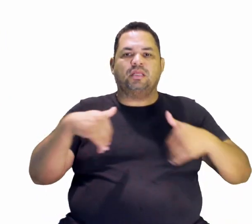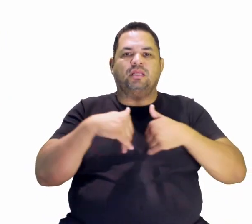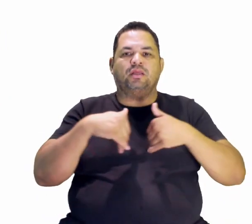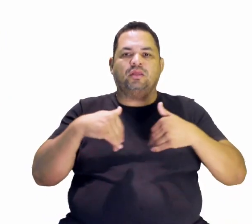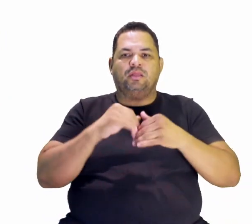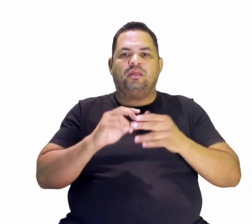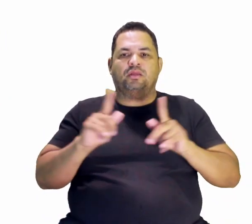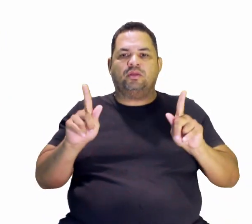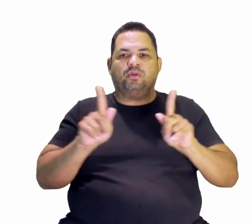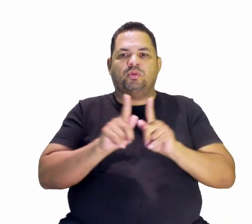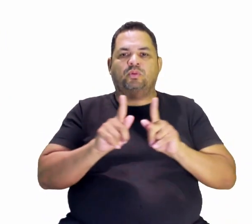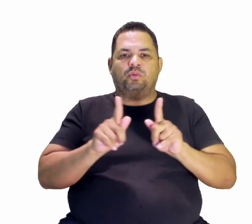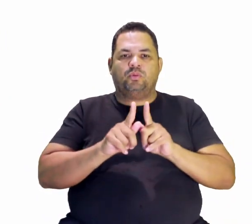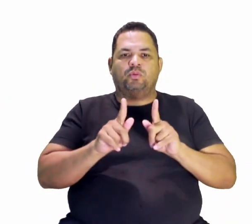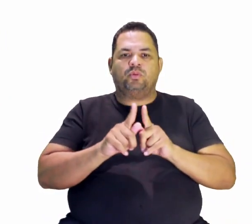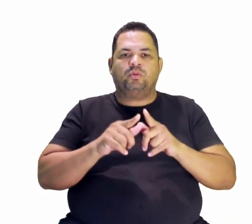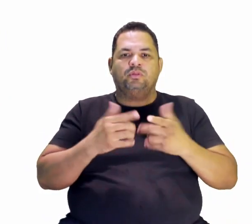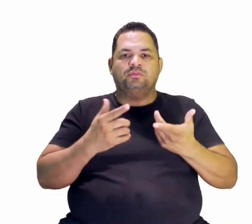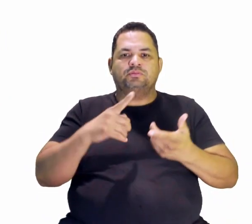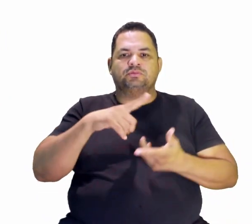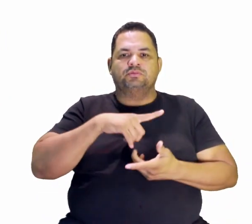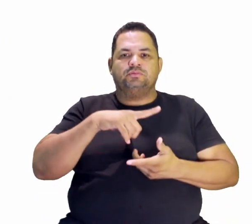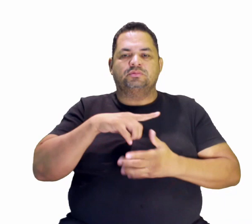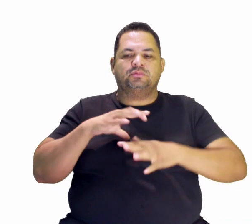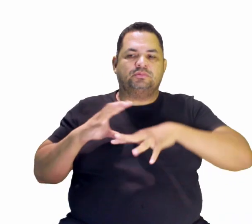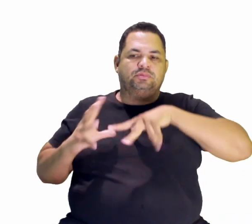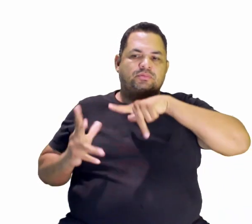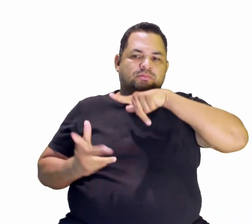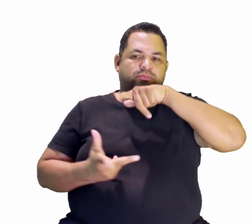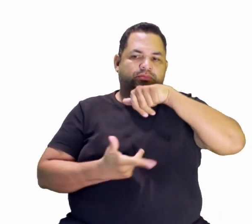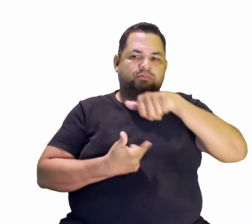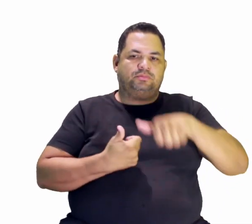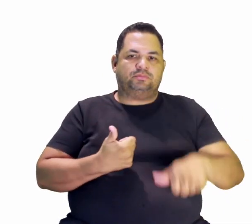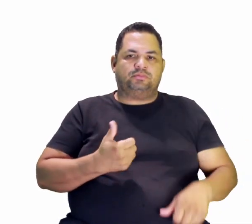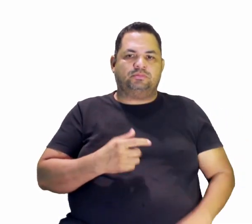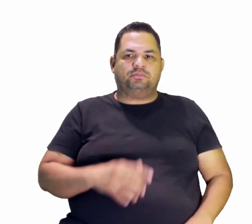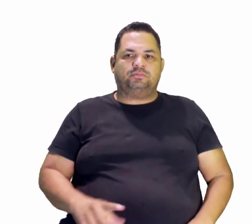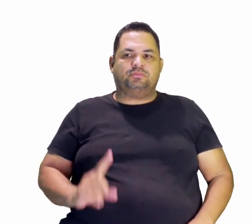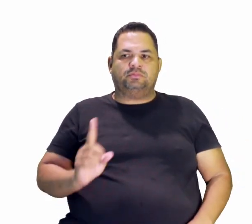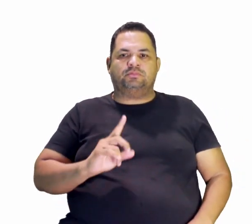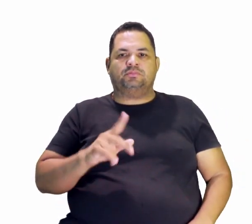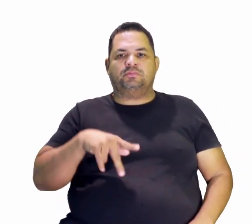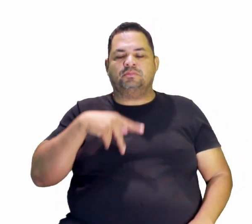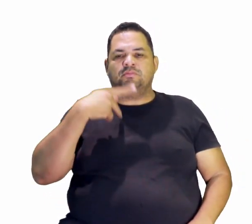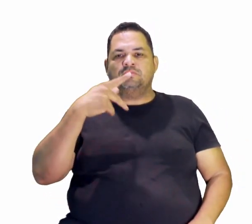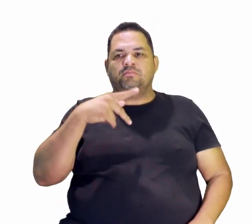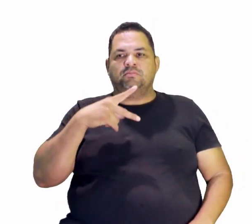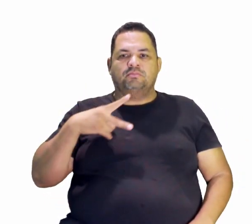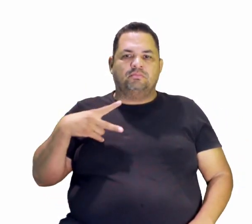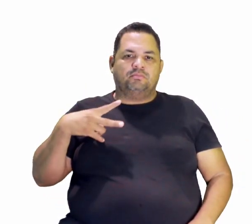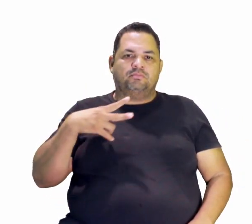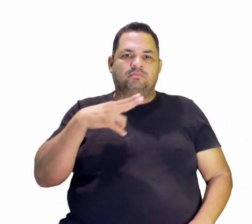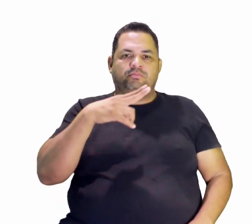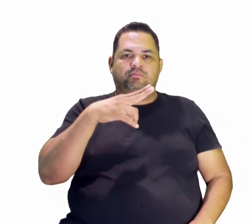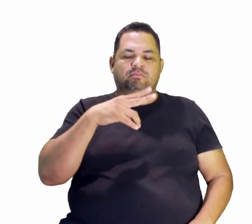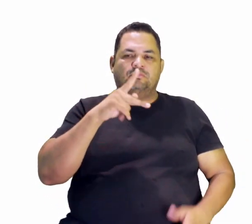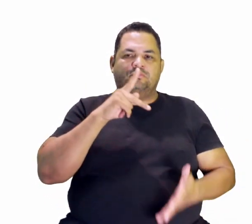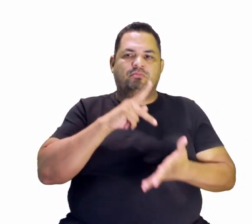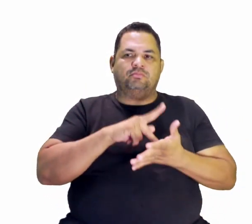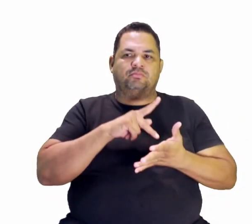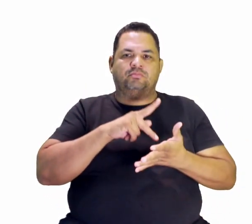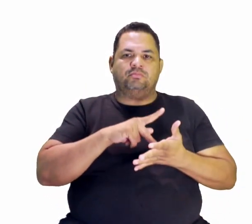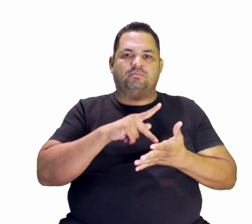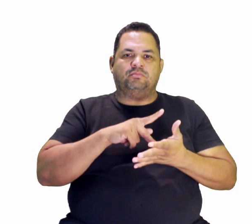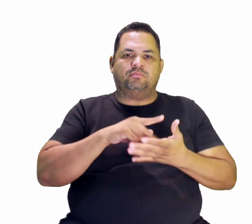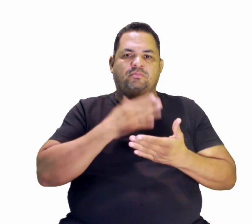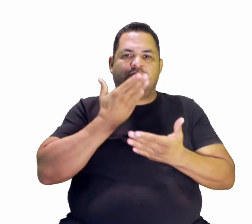é a força gravitacional exercida pelo planeta Terra. Não falamos ainda de força, é na verdade